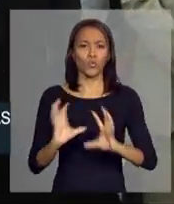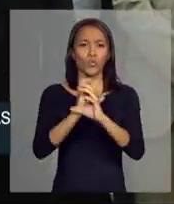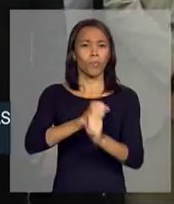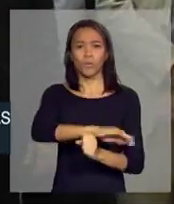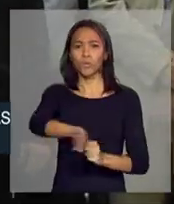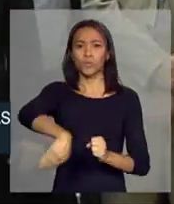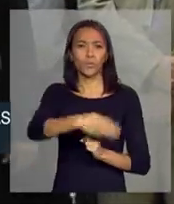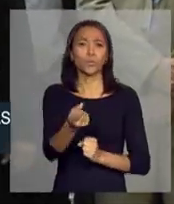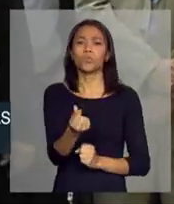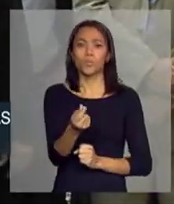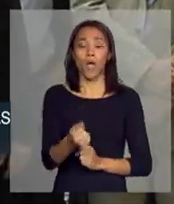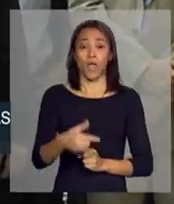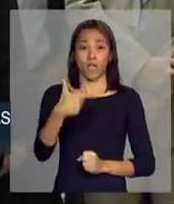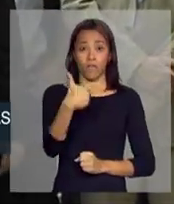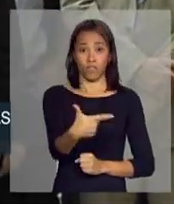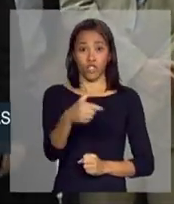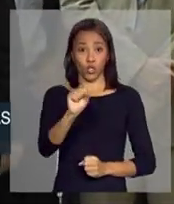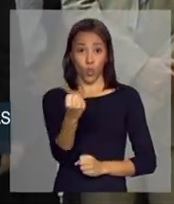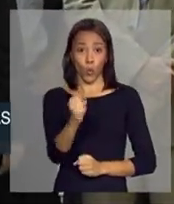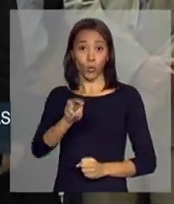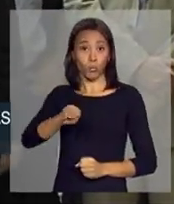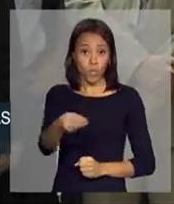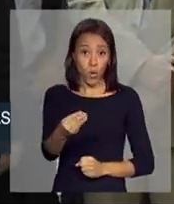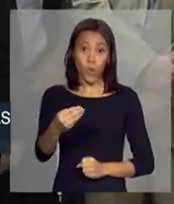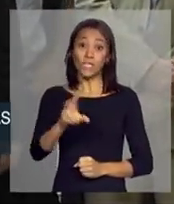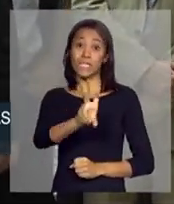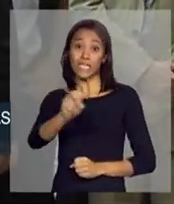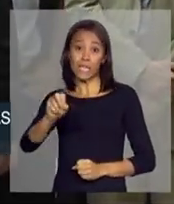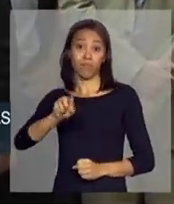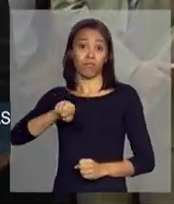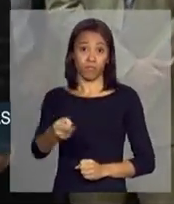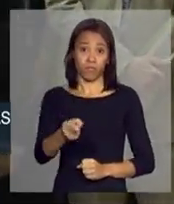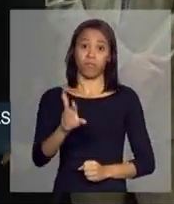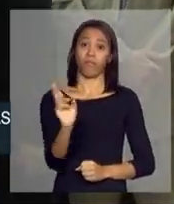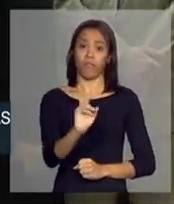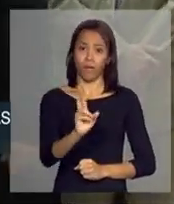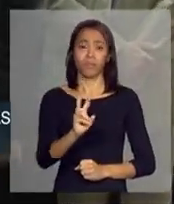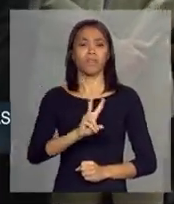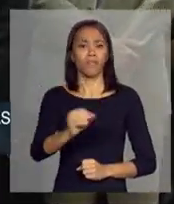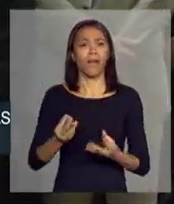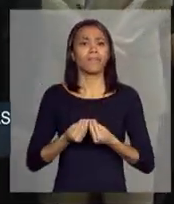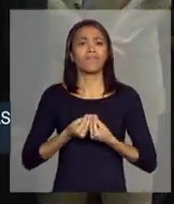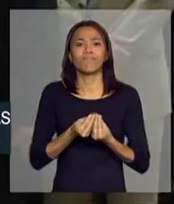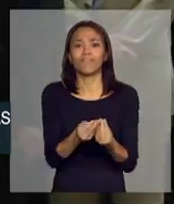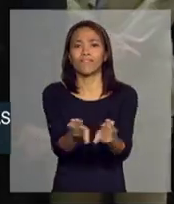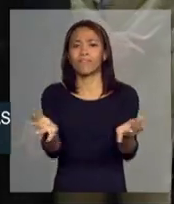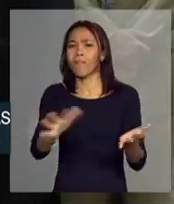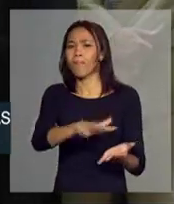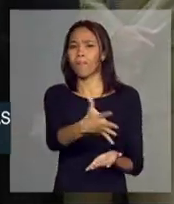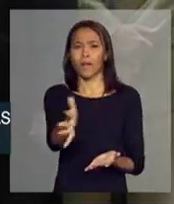de 28 milhões e meio de reais e vão beneficiar aproximadamente